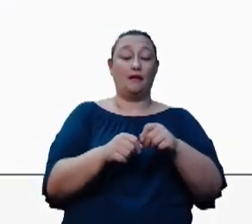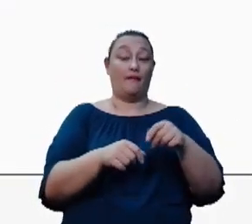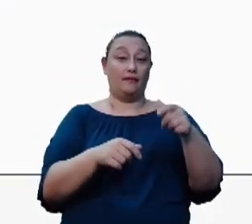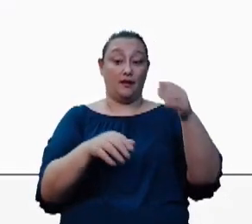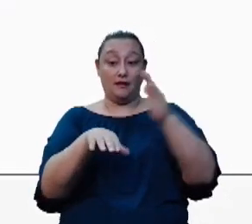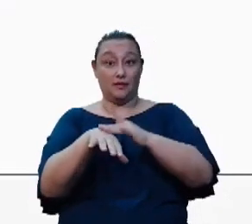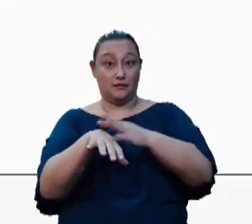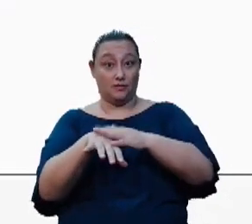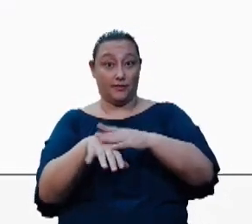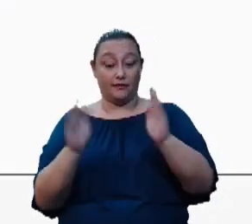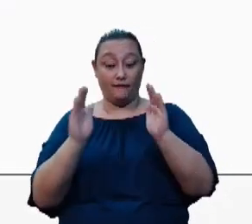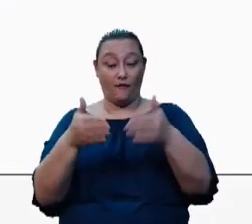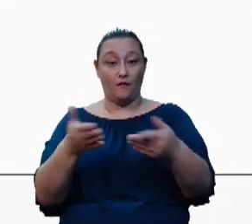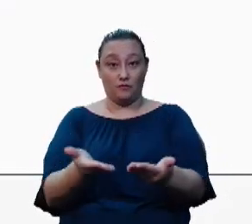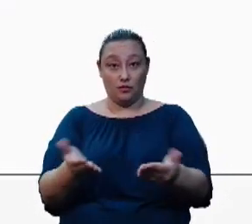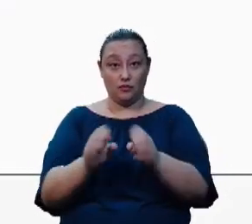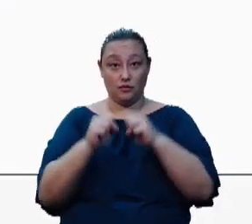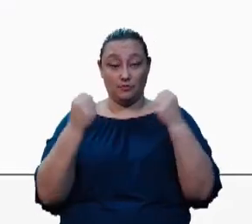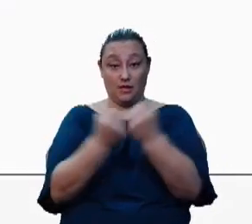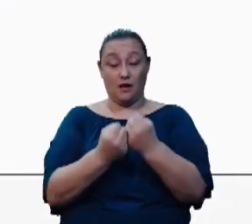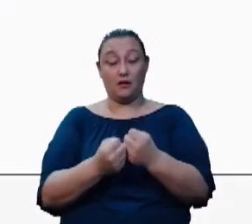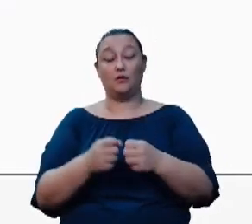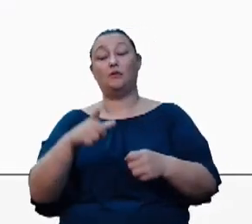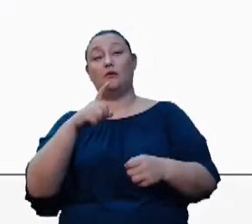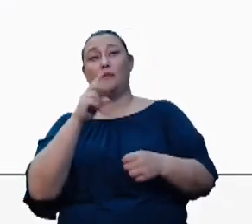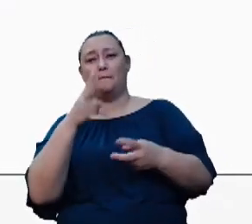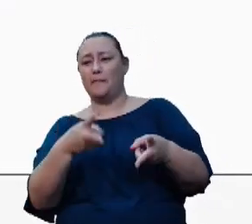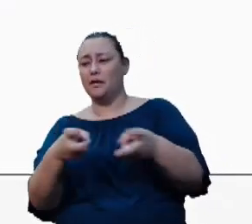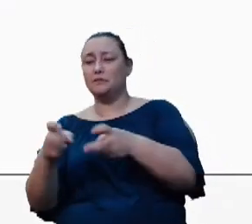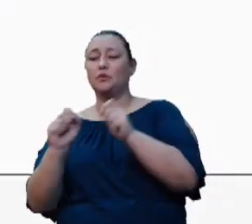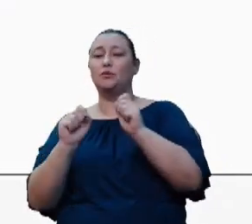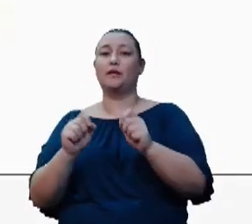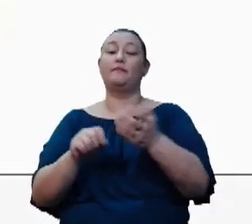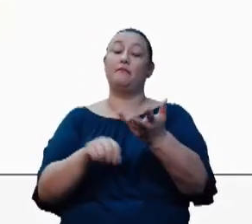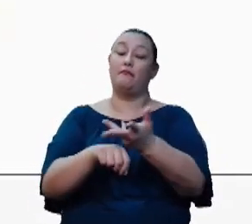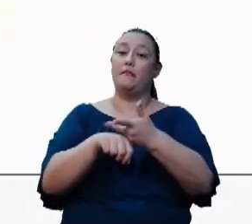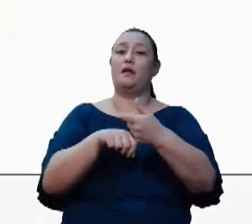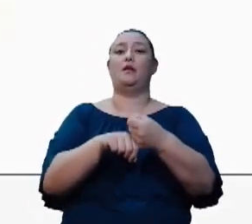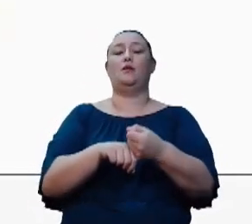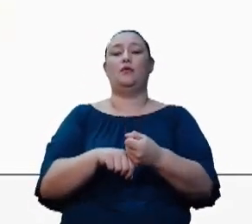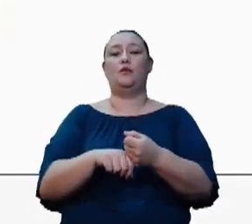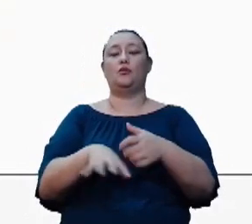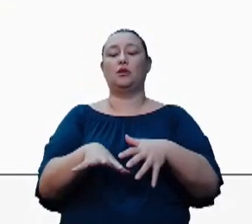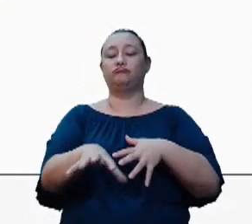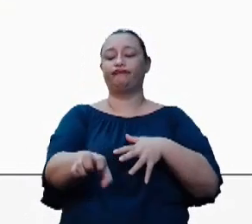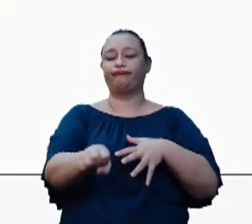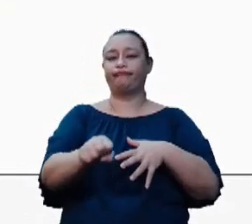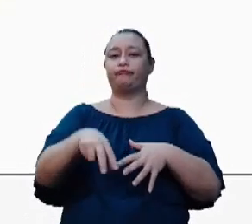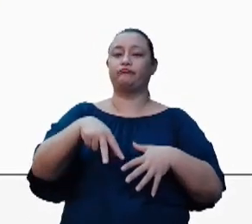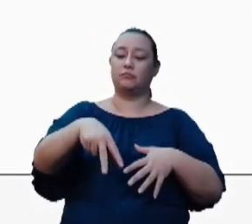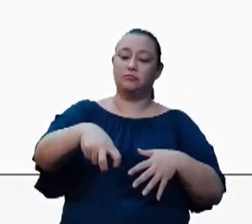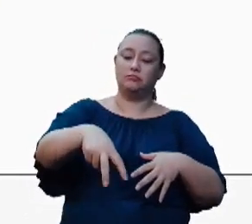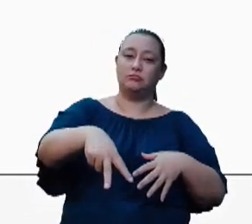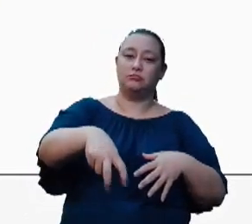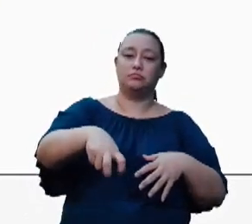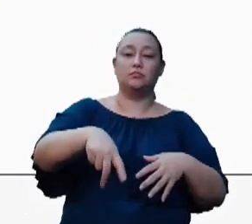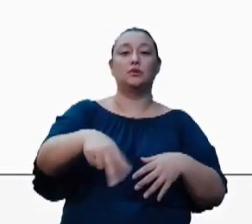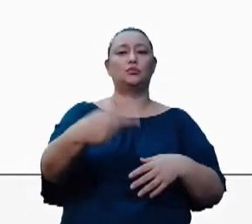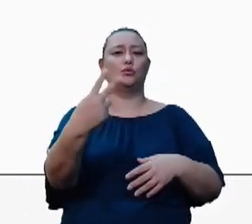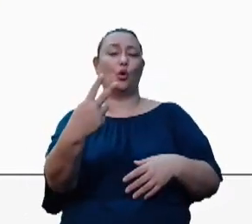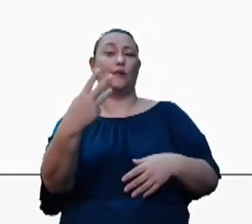espástica hereditária, aí observou-se que houve melhora da espasticidade de 2 a 3 anos